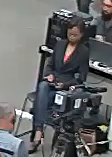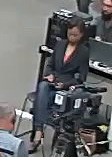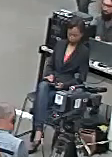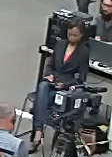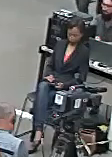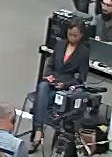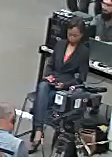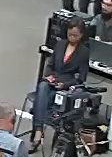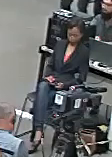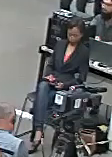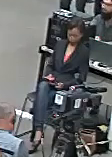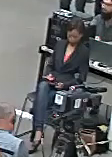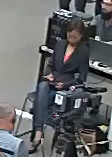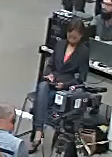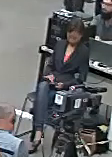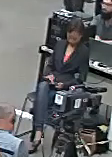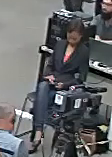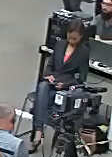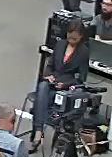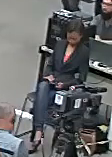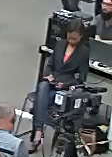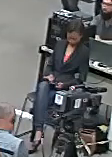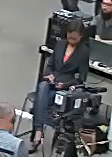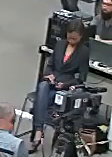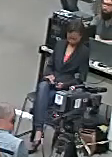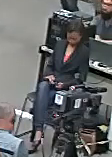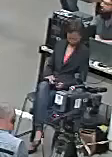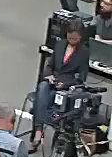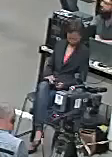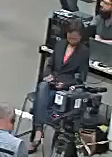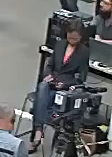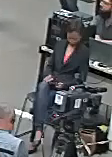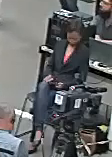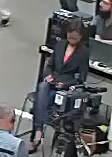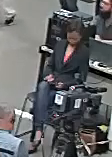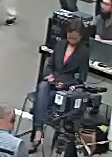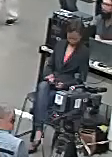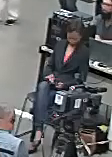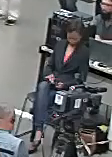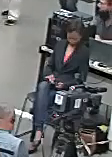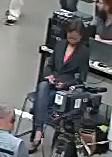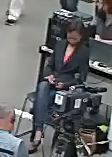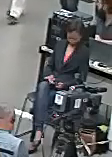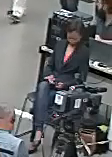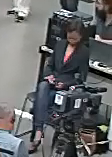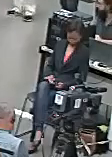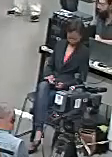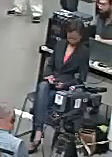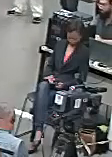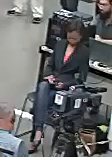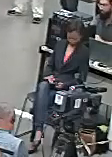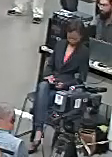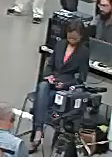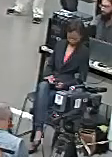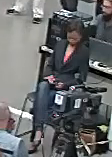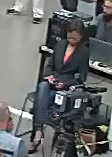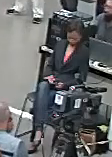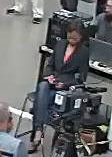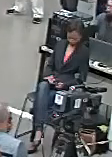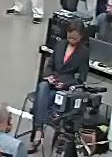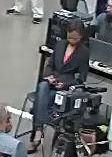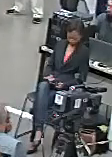gente seja no ônibus de aqui e seja também no qualquer um ônibus no ônibus de